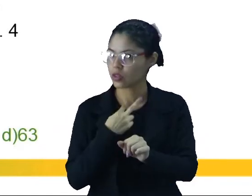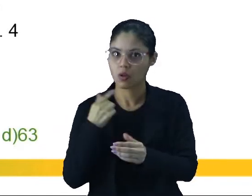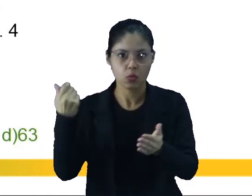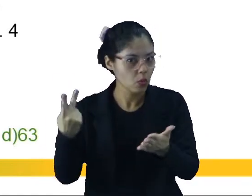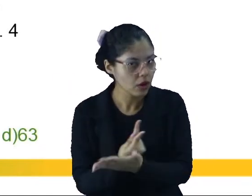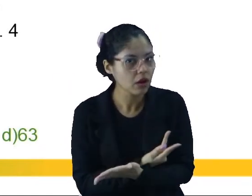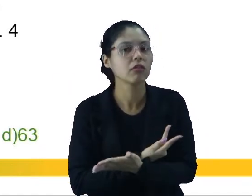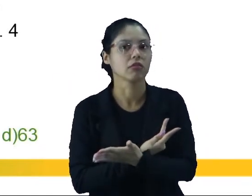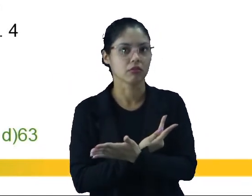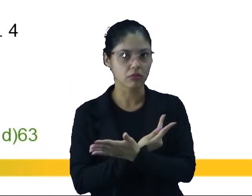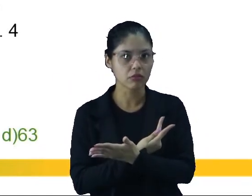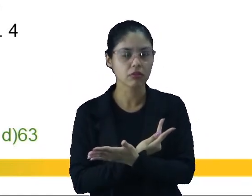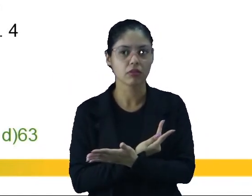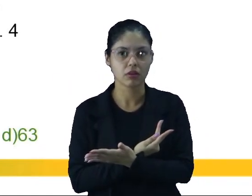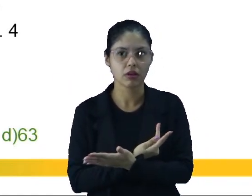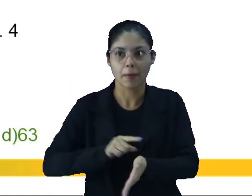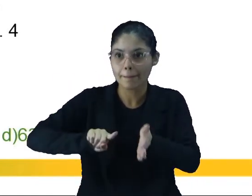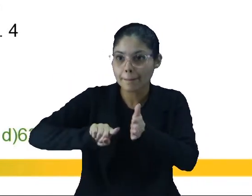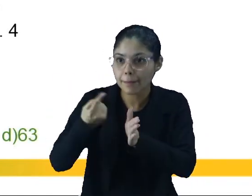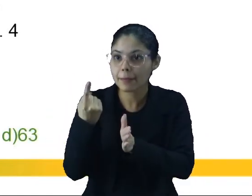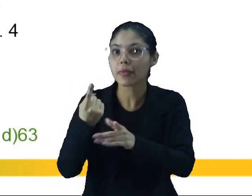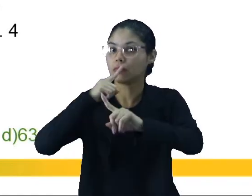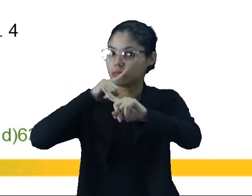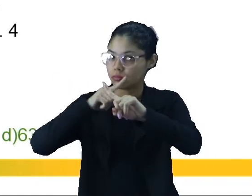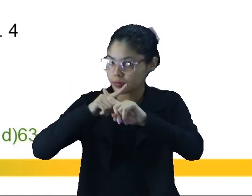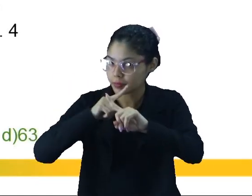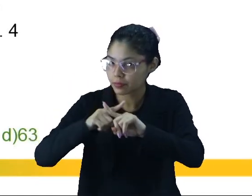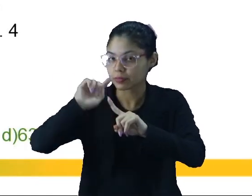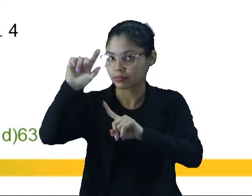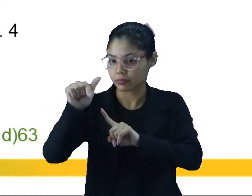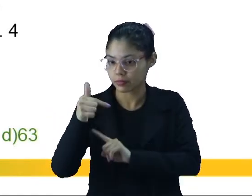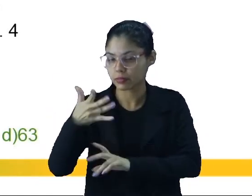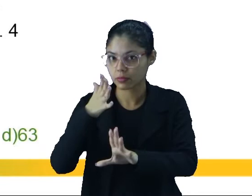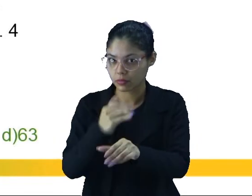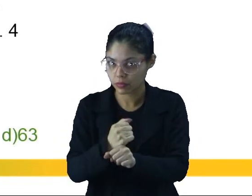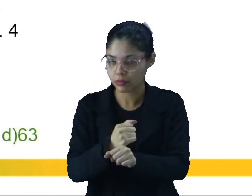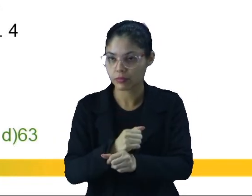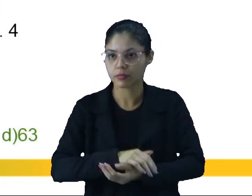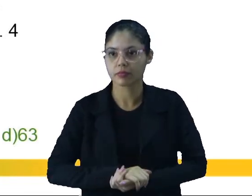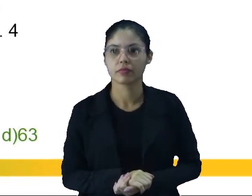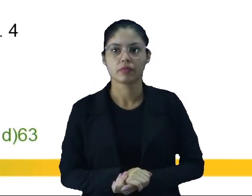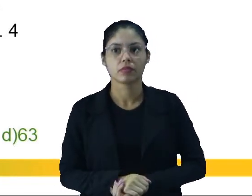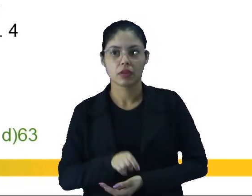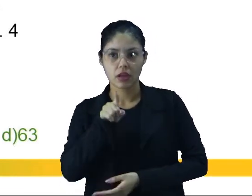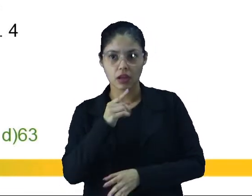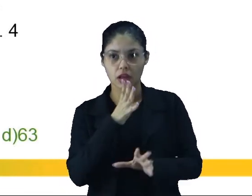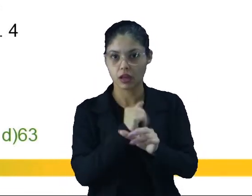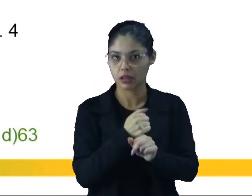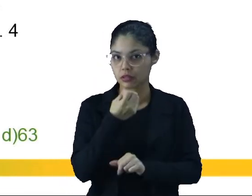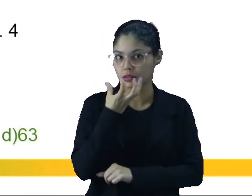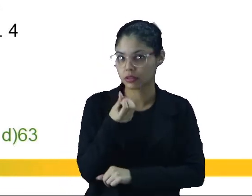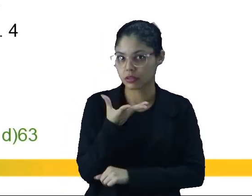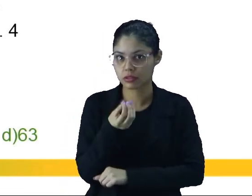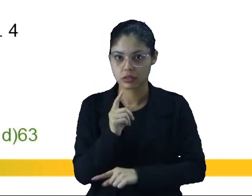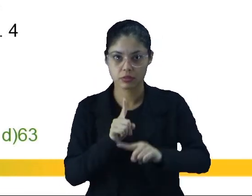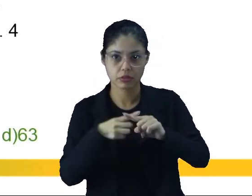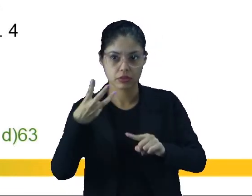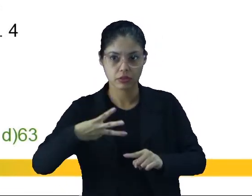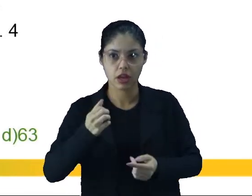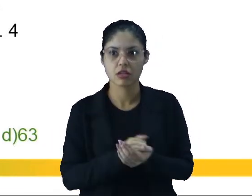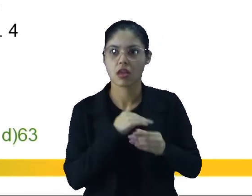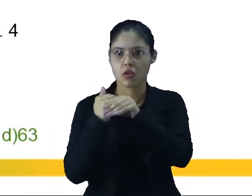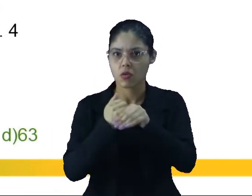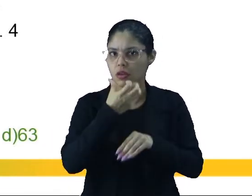cometa esse erro aqui, tá? Primeiro multiplica para depois somar. Aí eu vou somar 60 mais 3, que